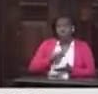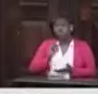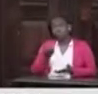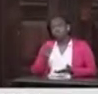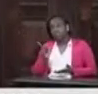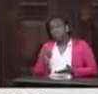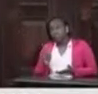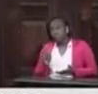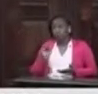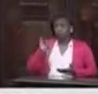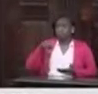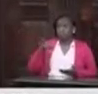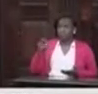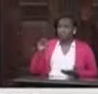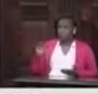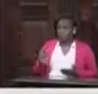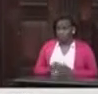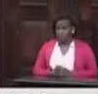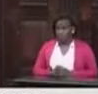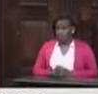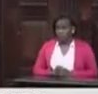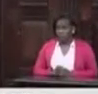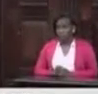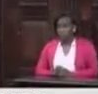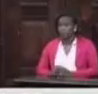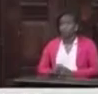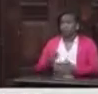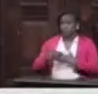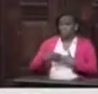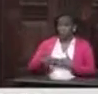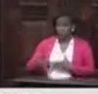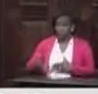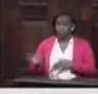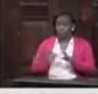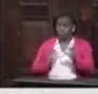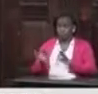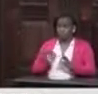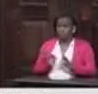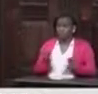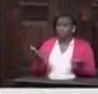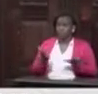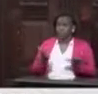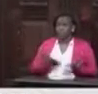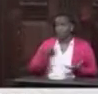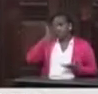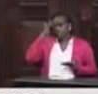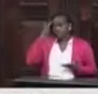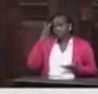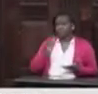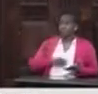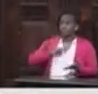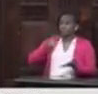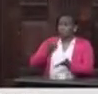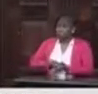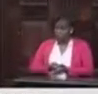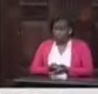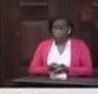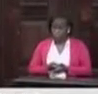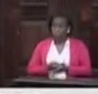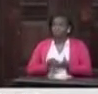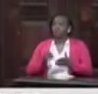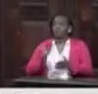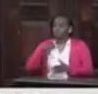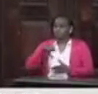não a contribuição previdenciária. A partir desse projeto, ele vai pagar a sua